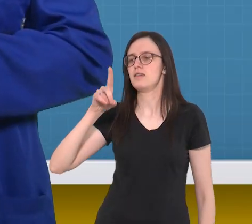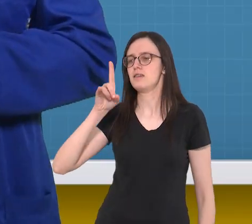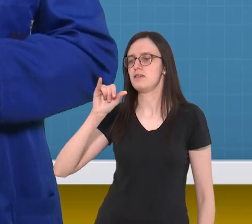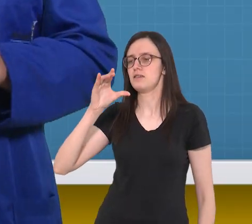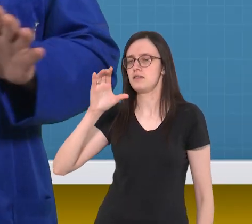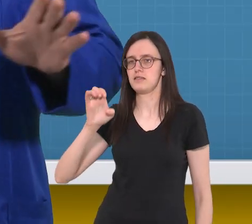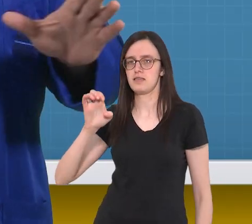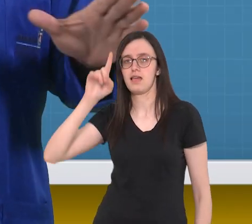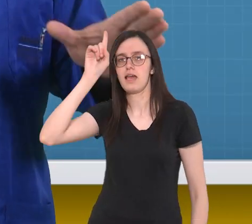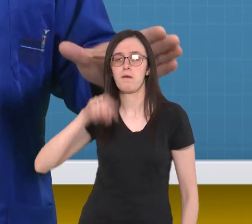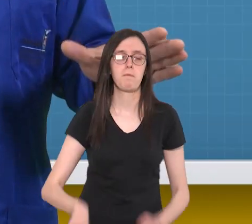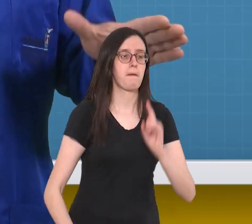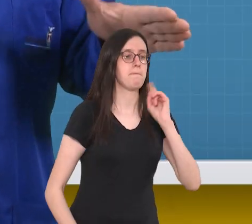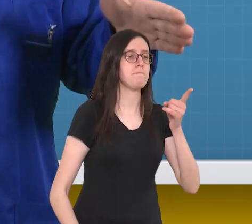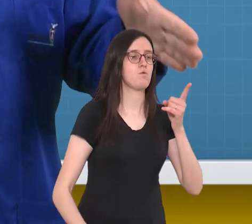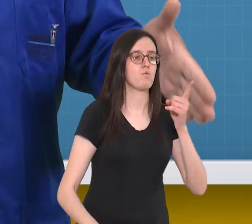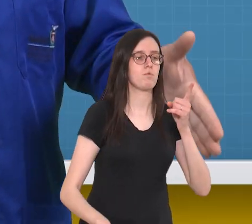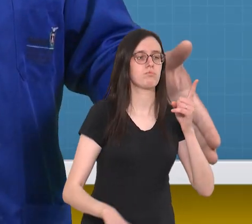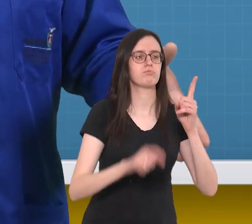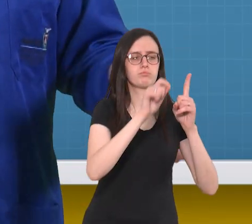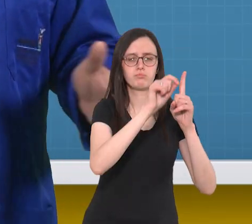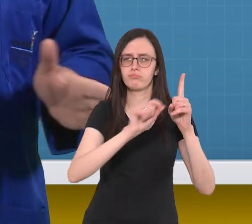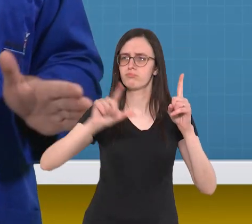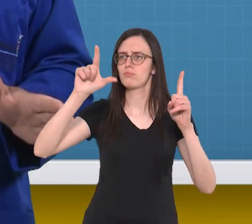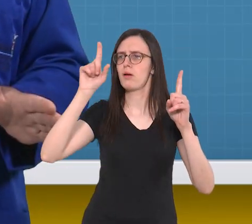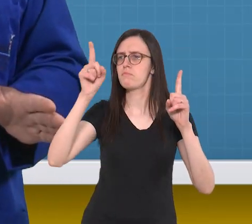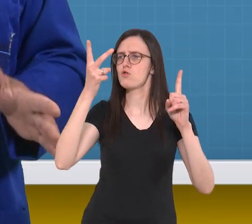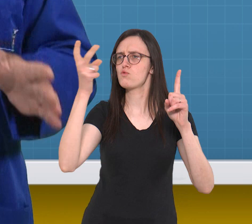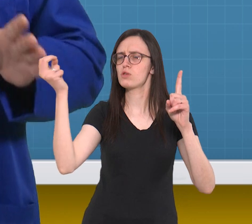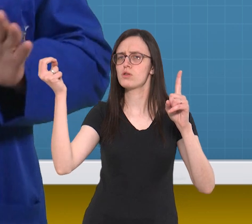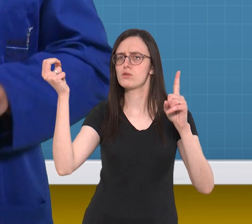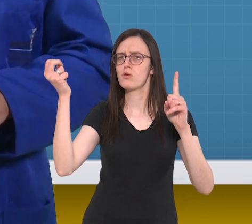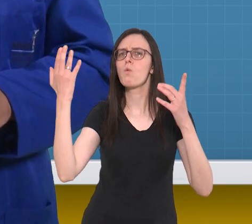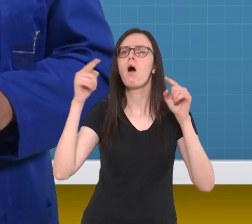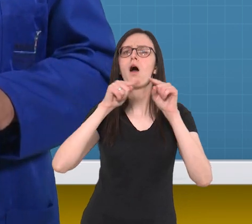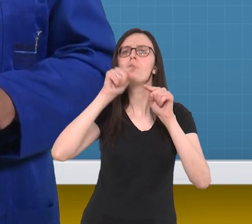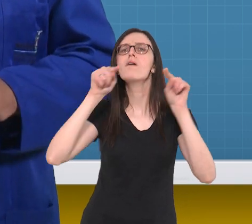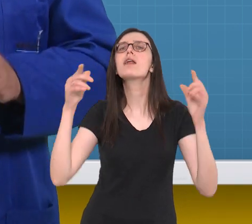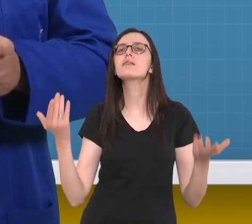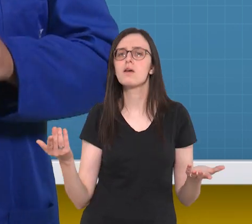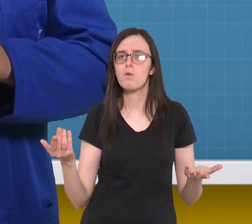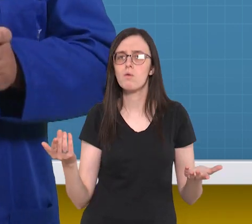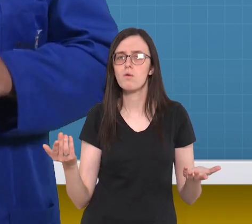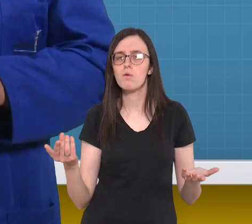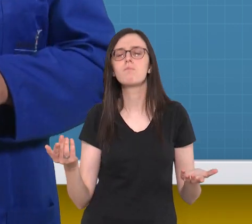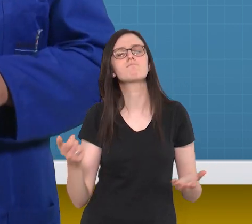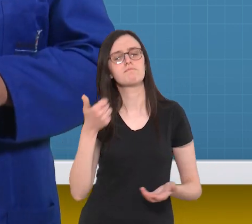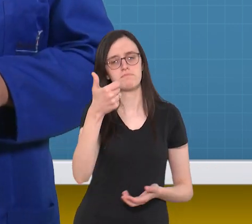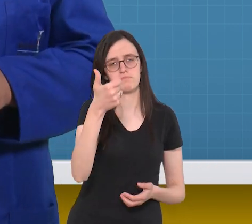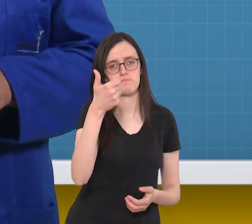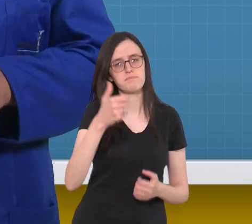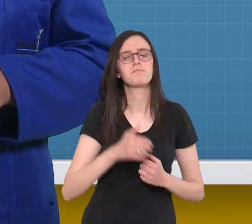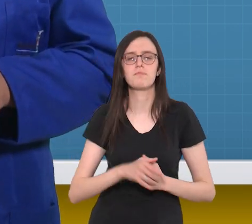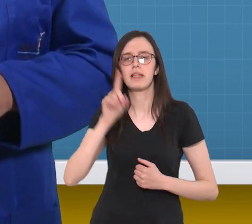índice Bovespa aumentou de 1.000 para 1.200, quanto ele aumentou? Qual foi essa